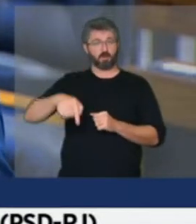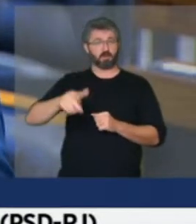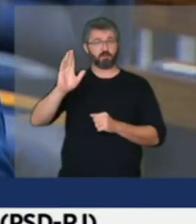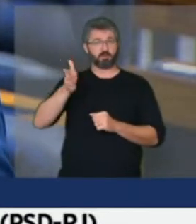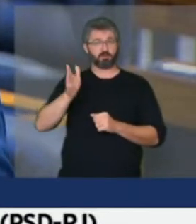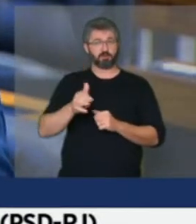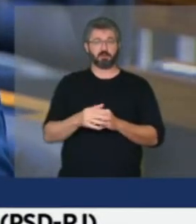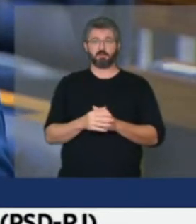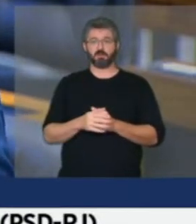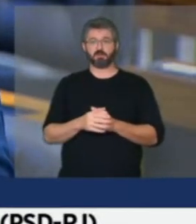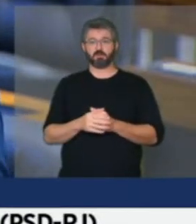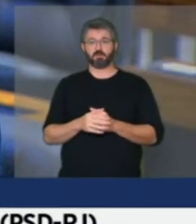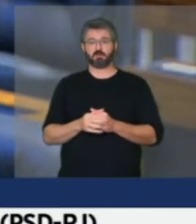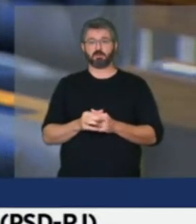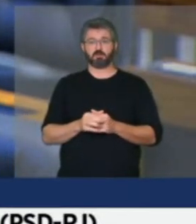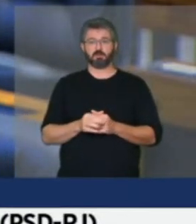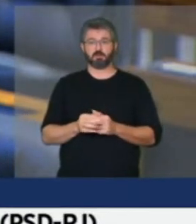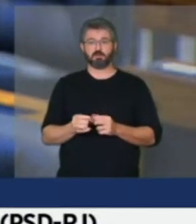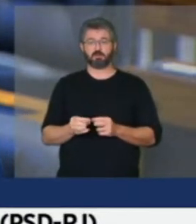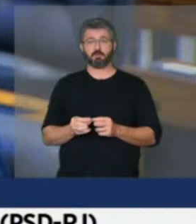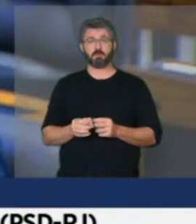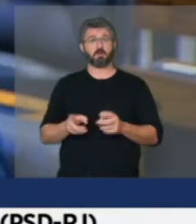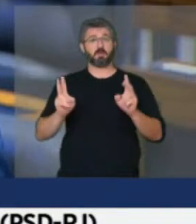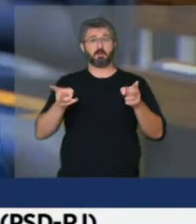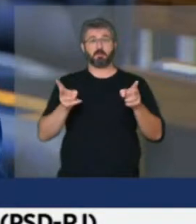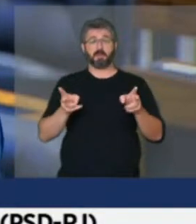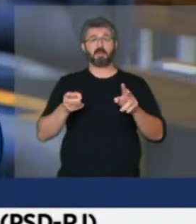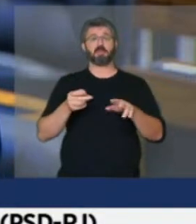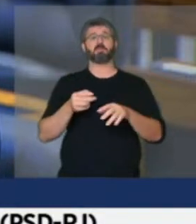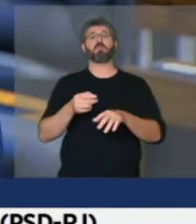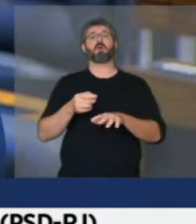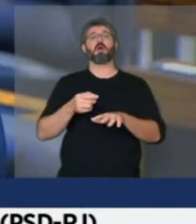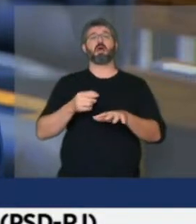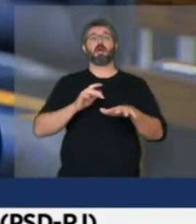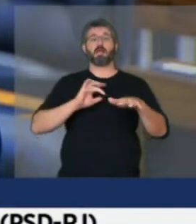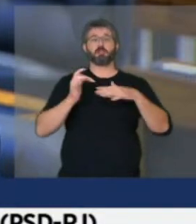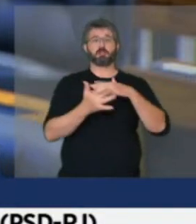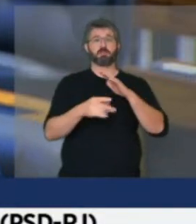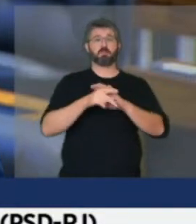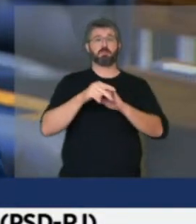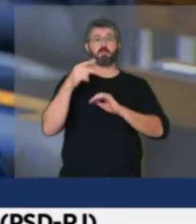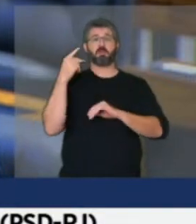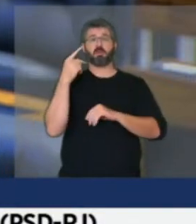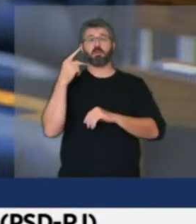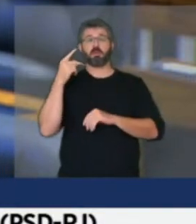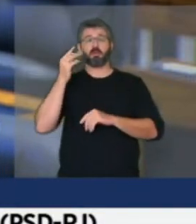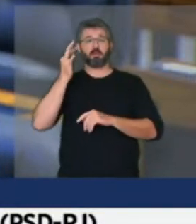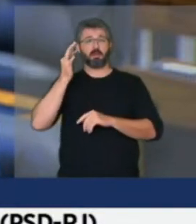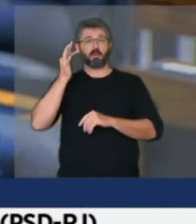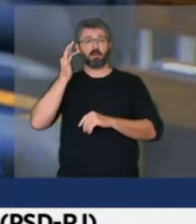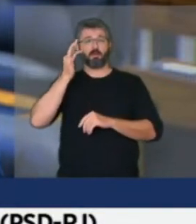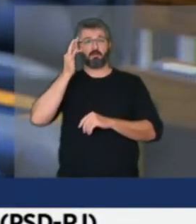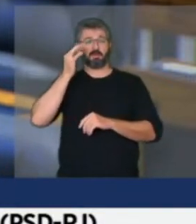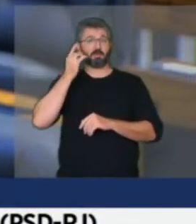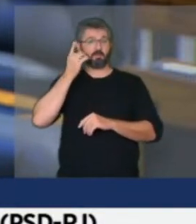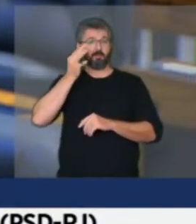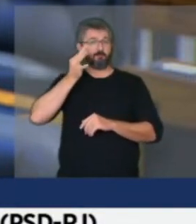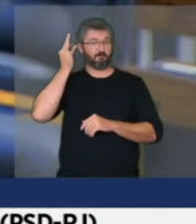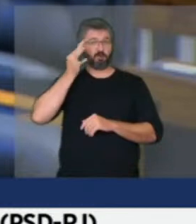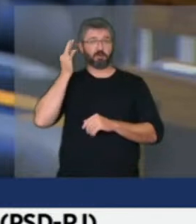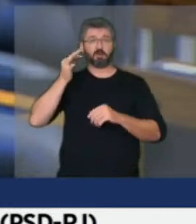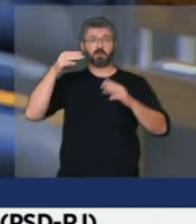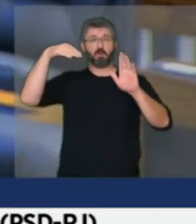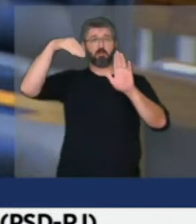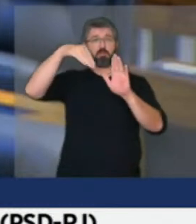presidente, até as mídias sociais da deputada caiu vertiginosamente após